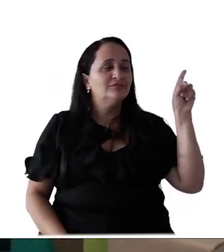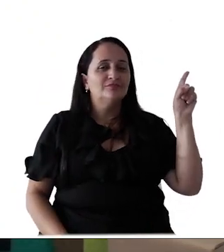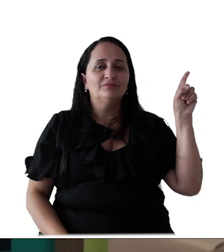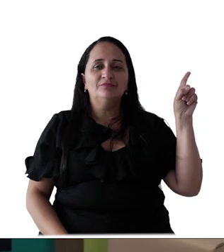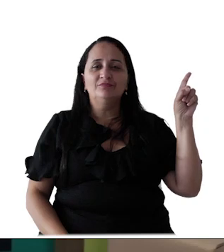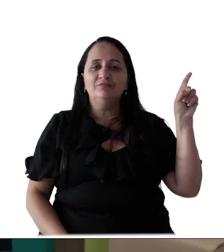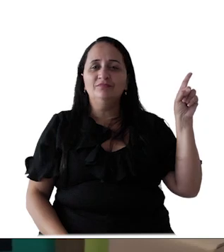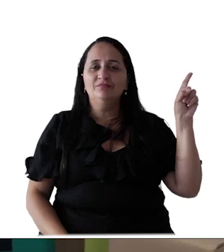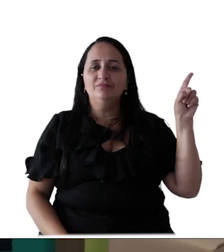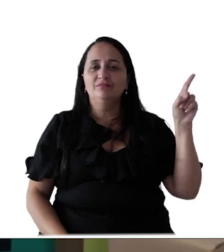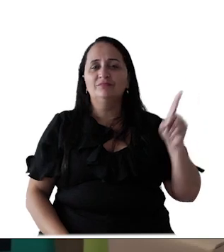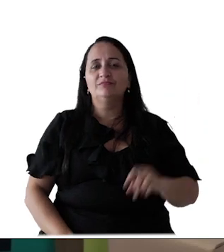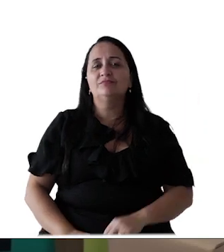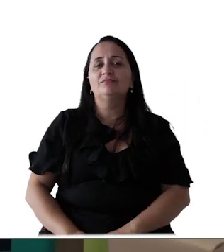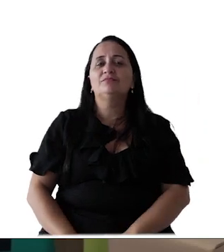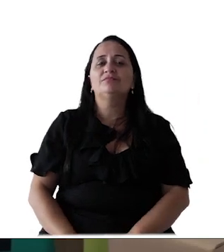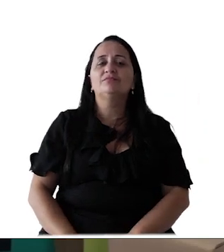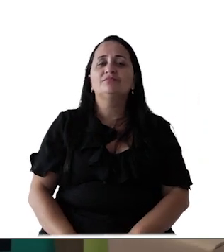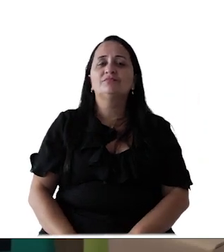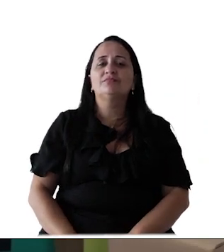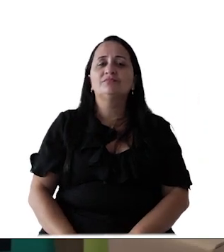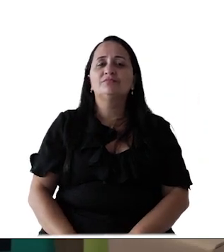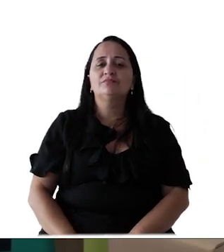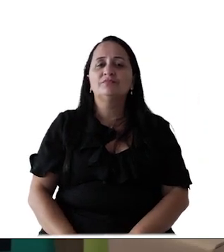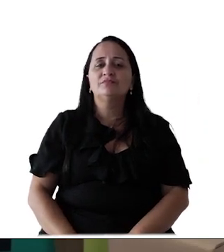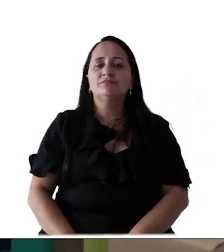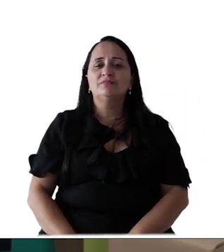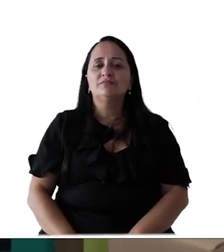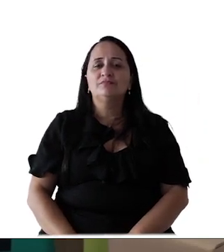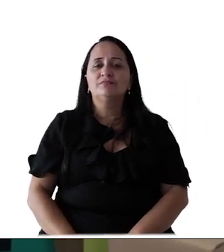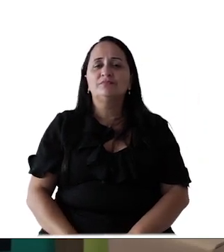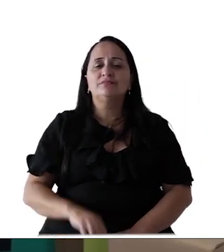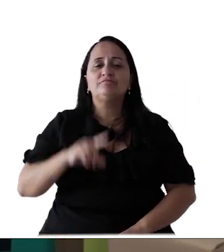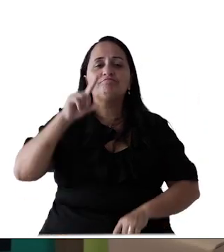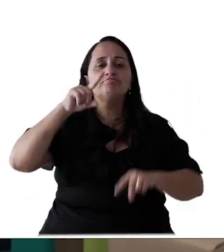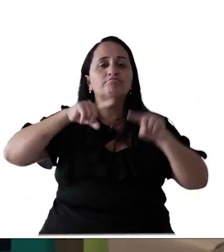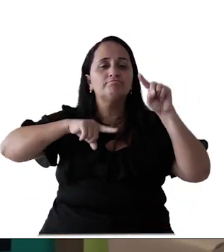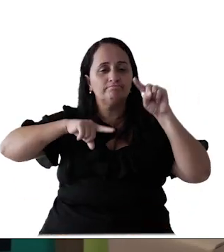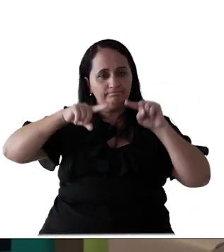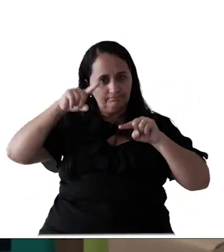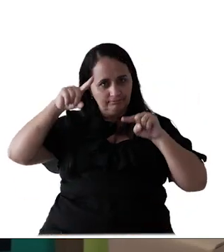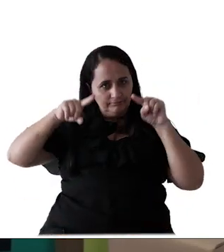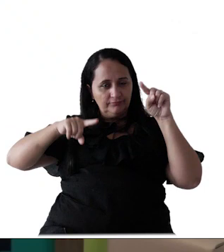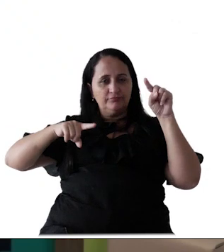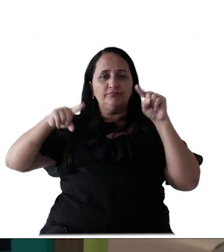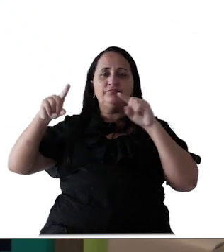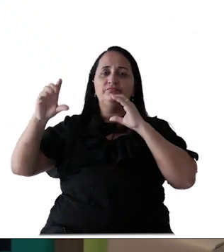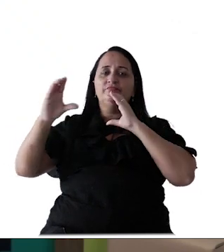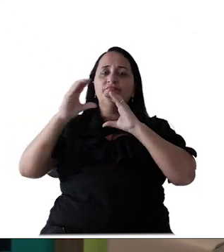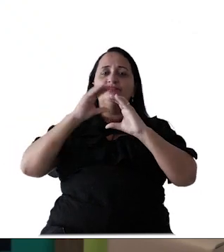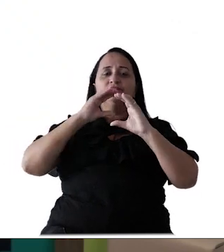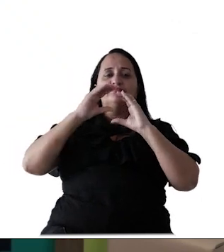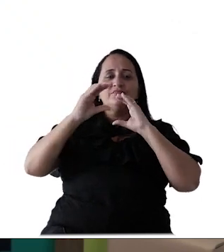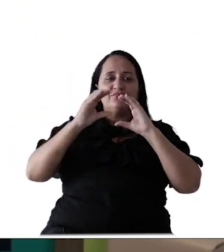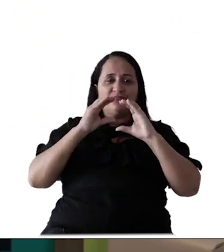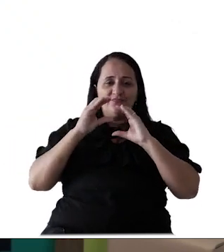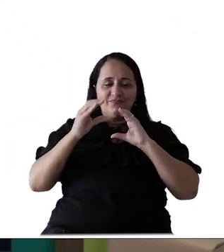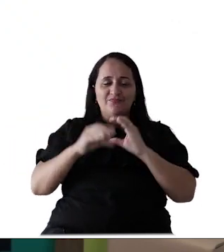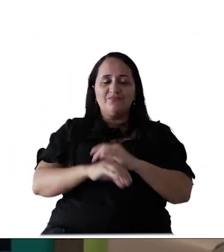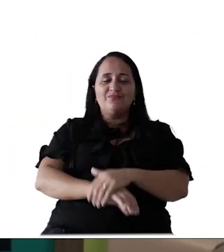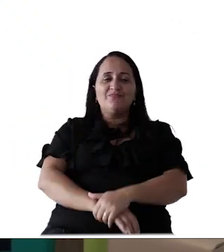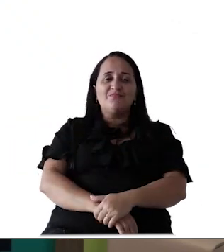o interlocutor, eles se alternam durante a